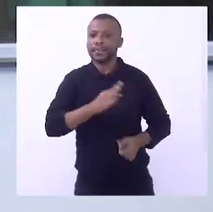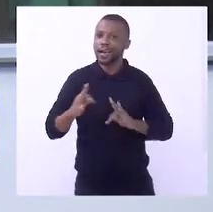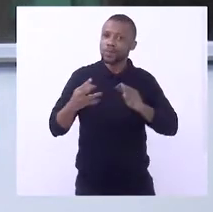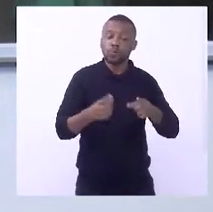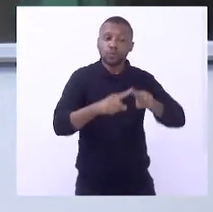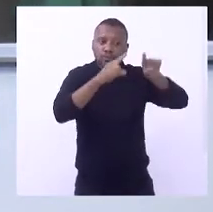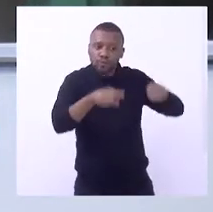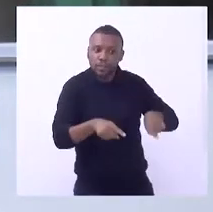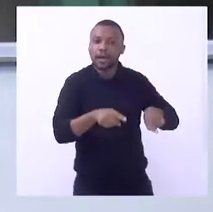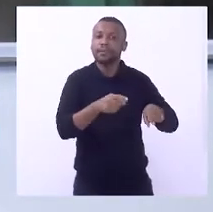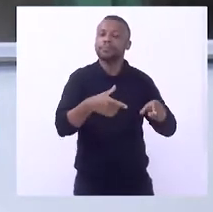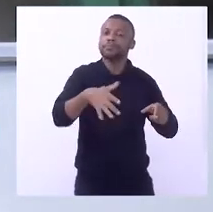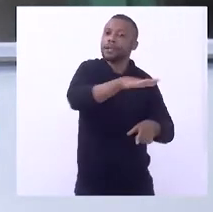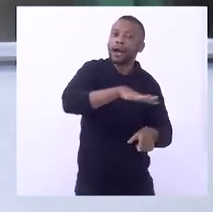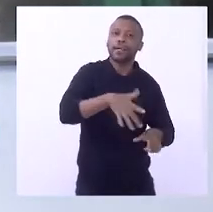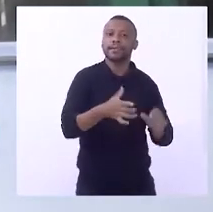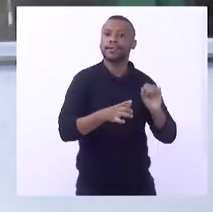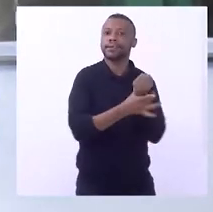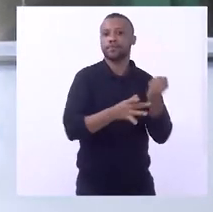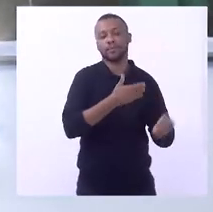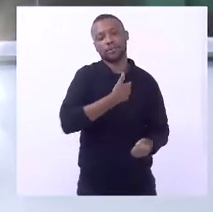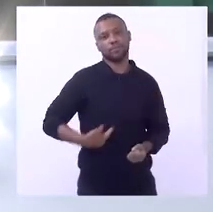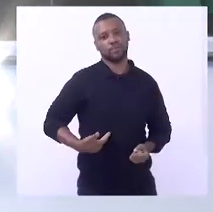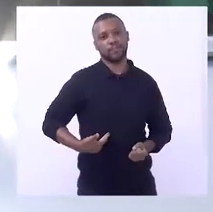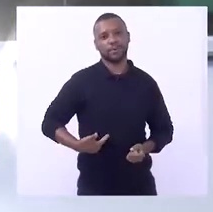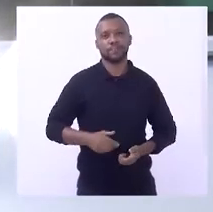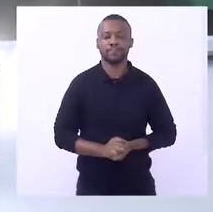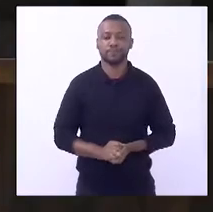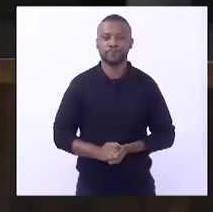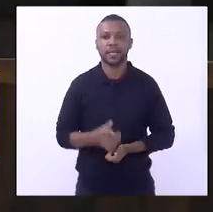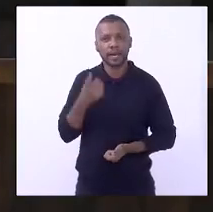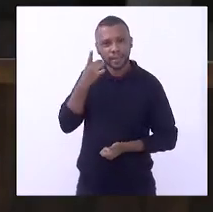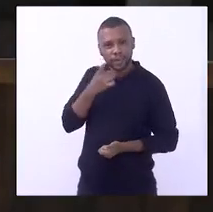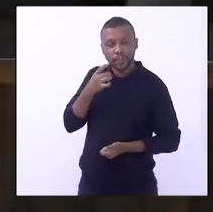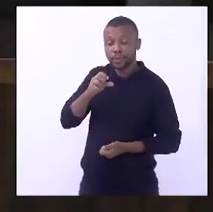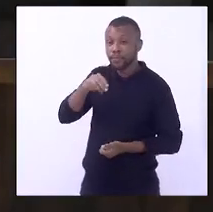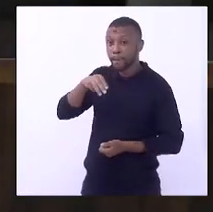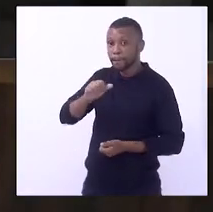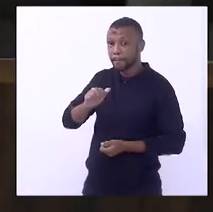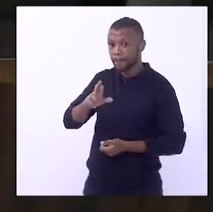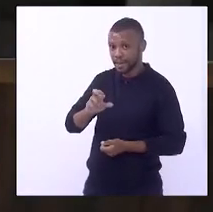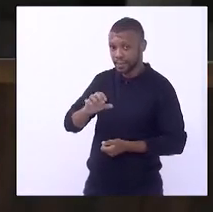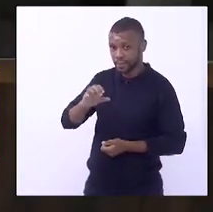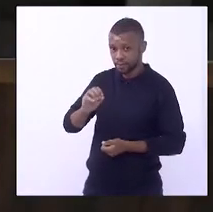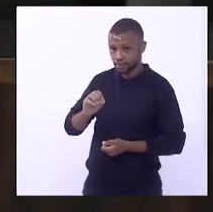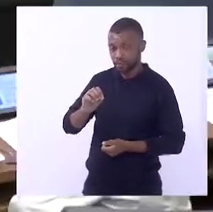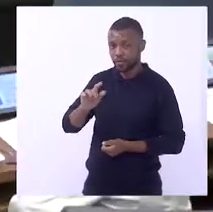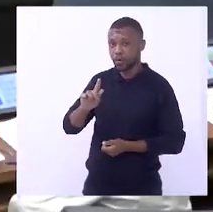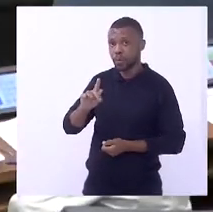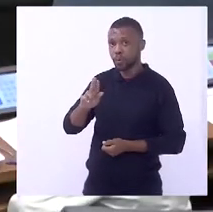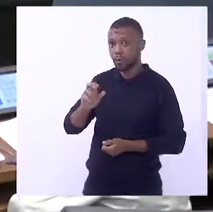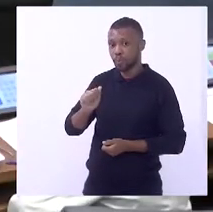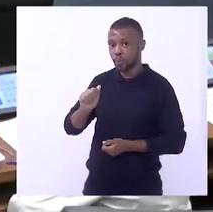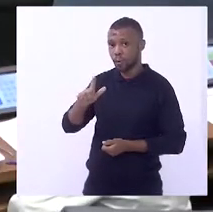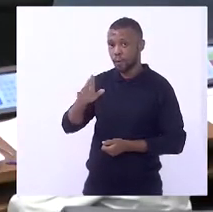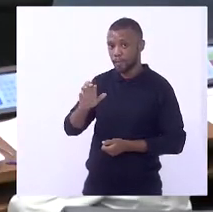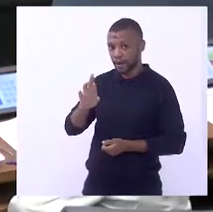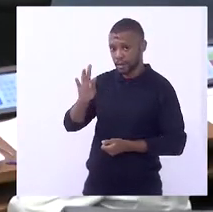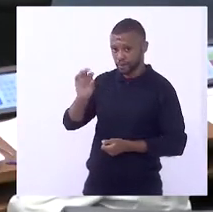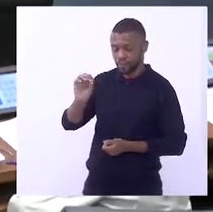agentes da segurança pública. Deputado Márcio Gualberto. Senhor